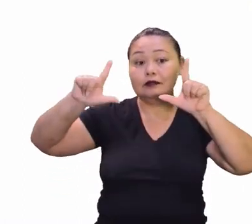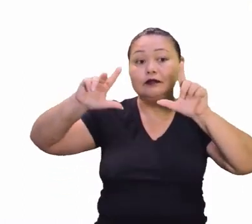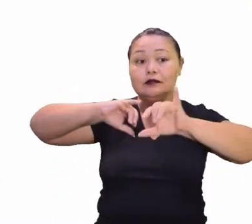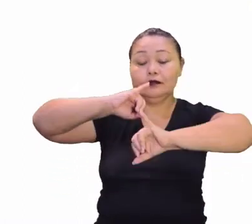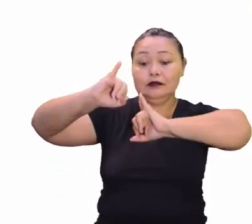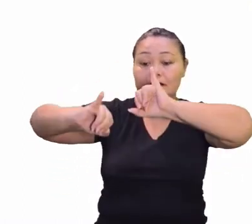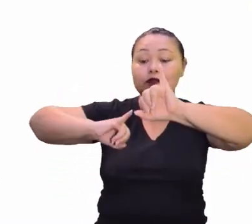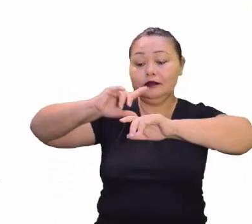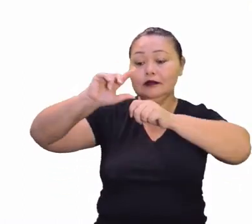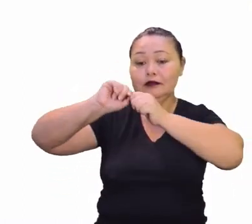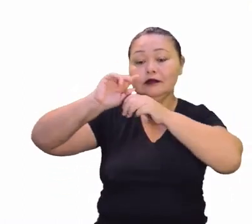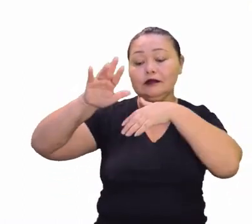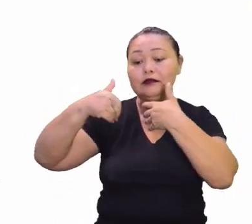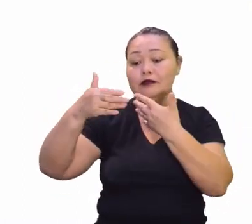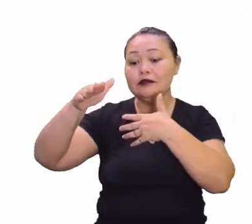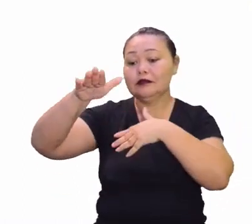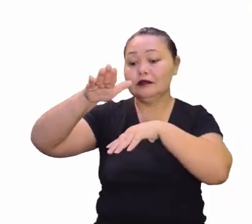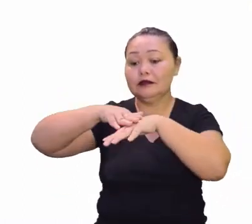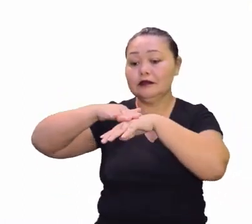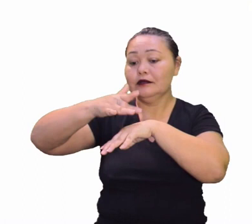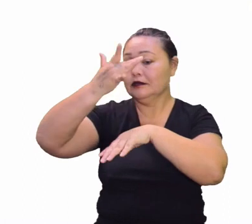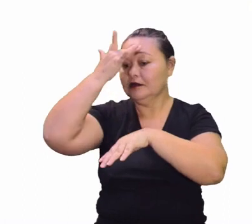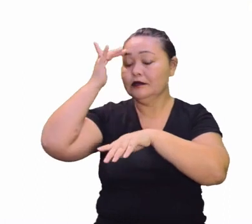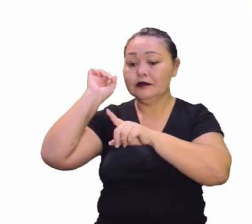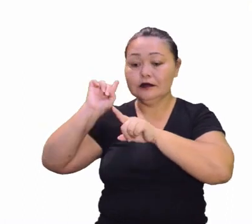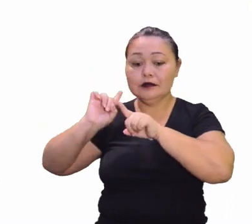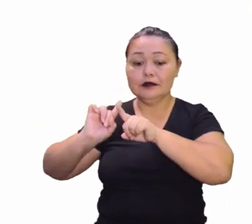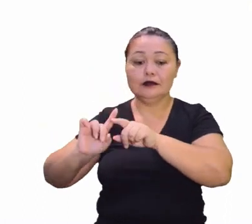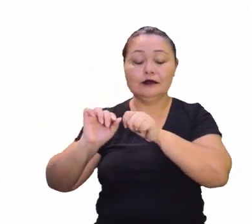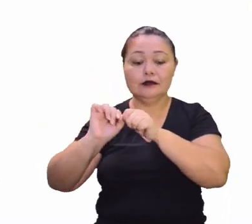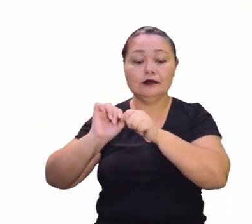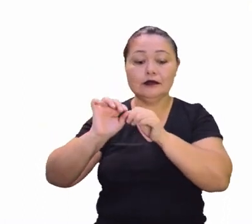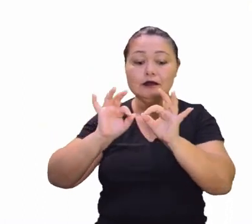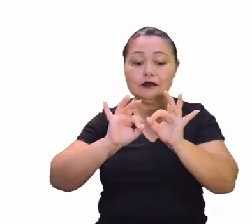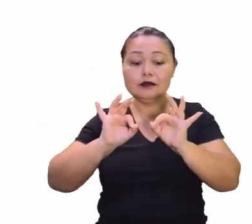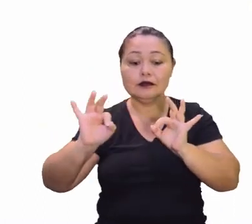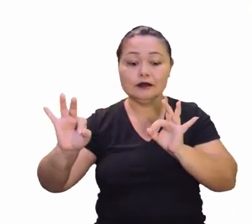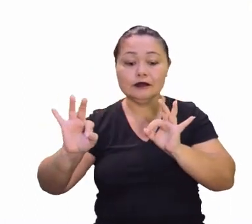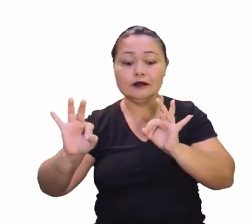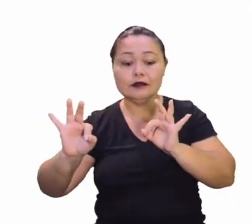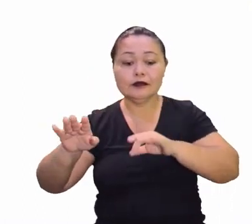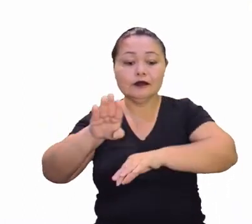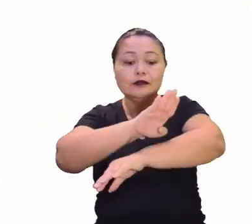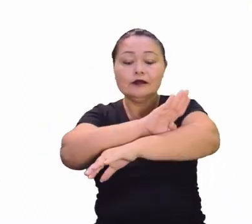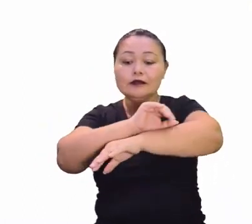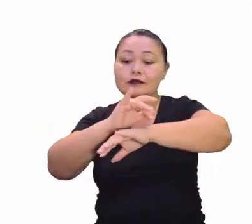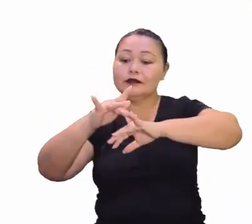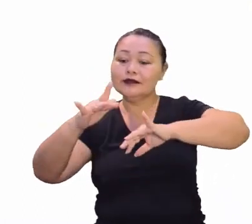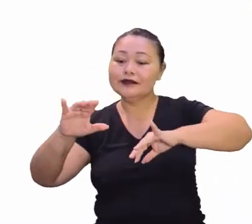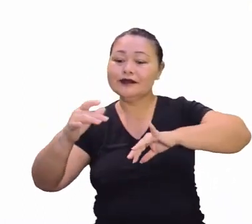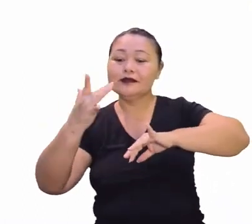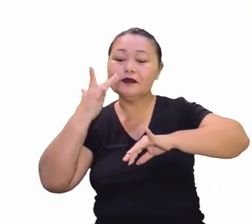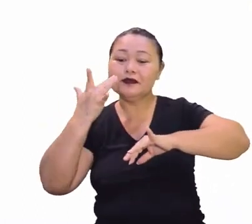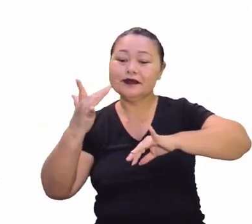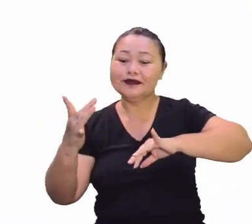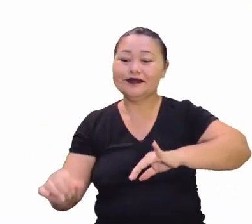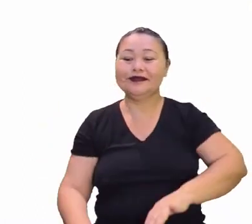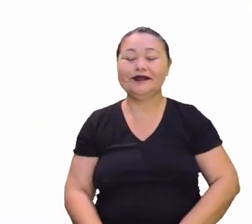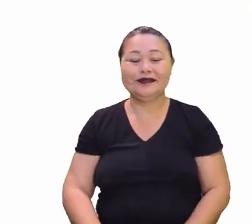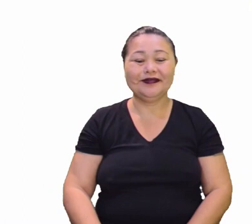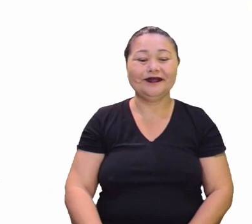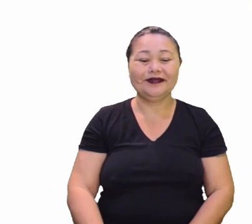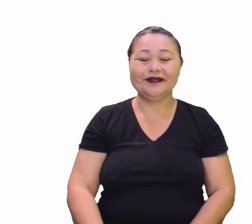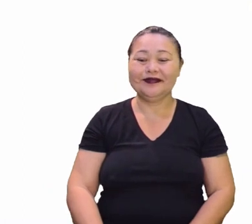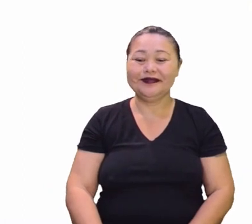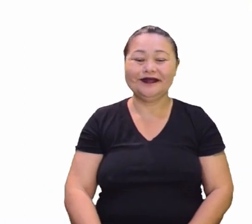uma propaganda, um marketing, né? Para as pessoas virem para cá. A Transamazônica está aí, a pista da mina de ouro. Pois é,